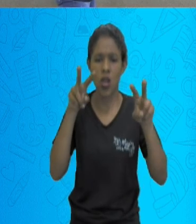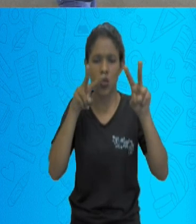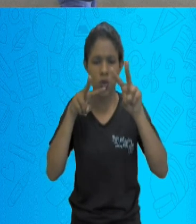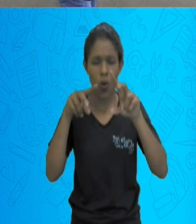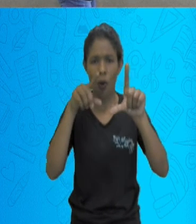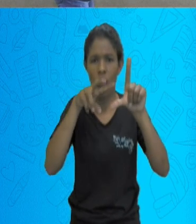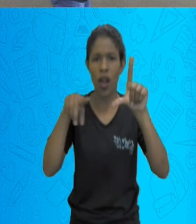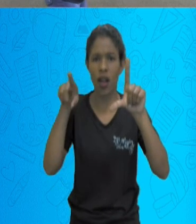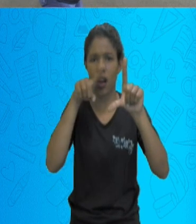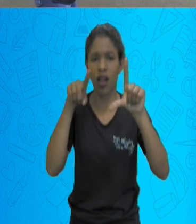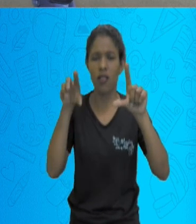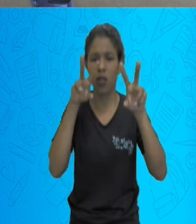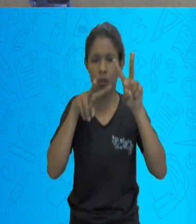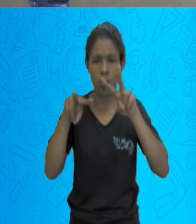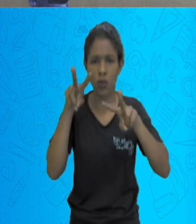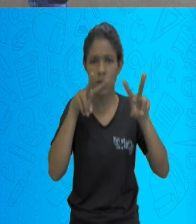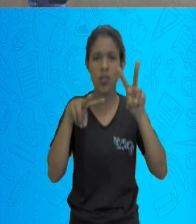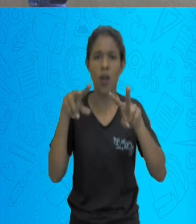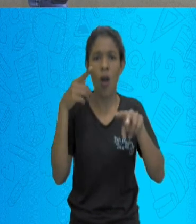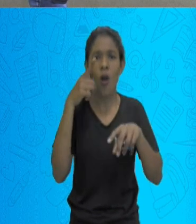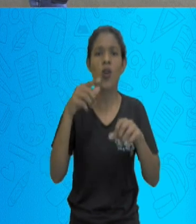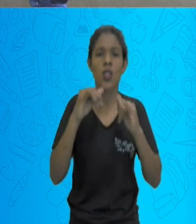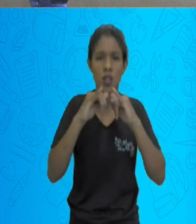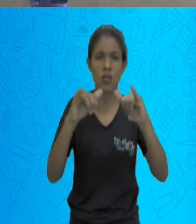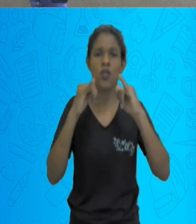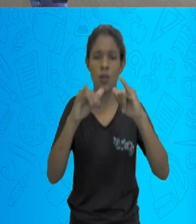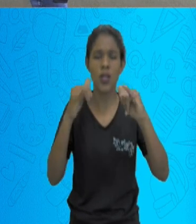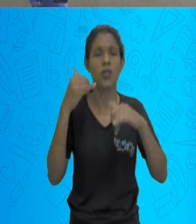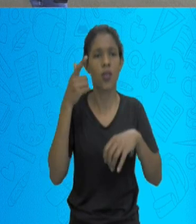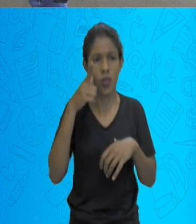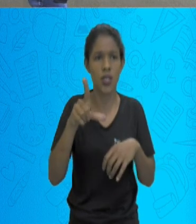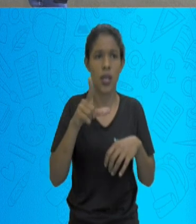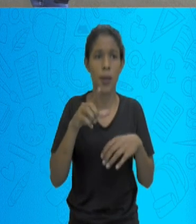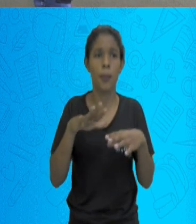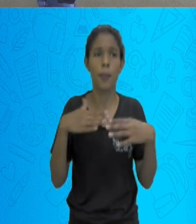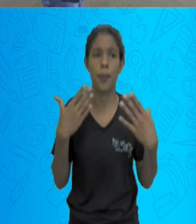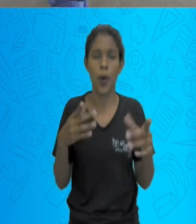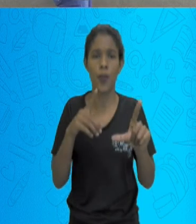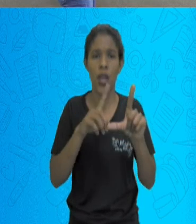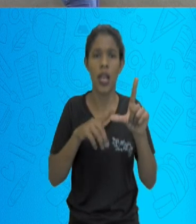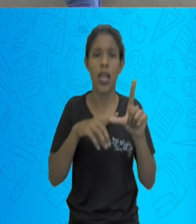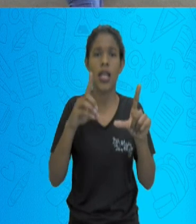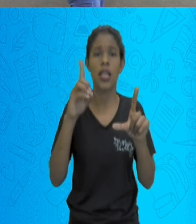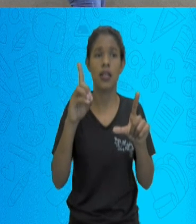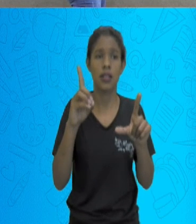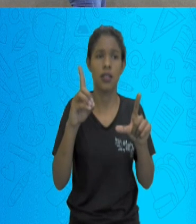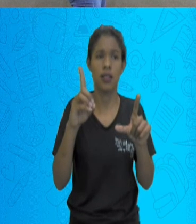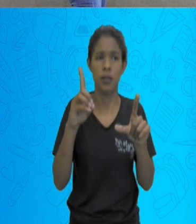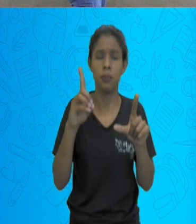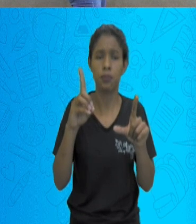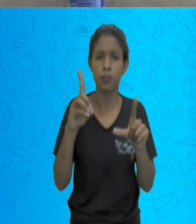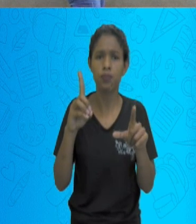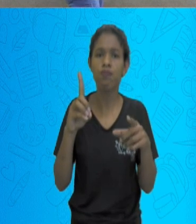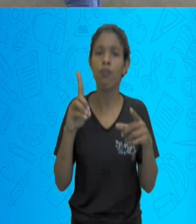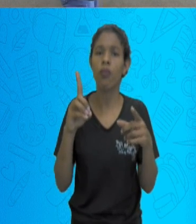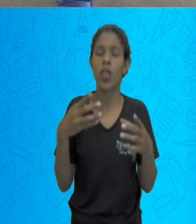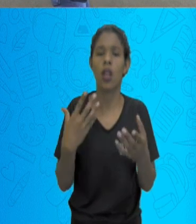informações. O que aconteceu com o número de alunos com cárie de 2016